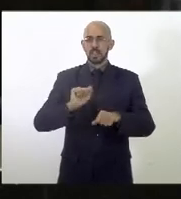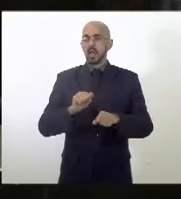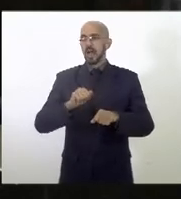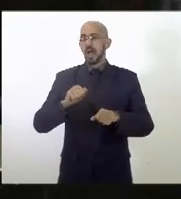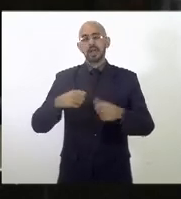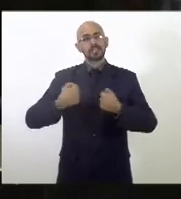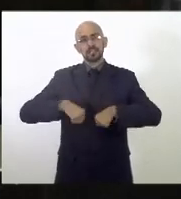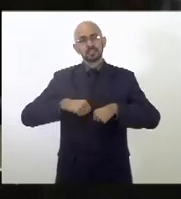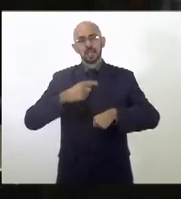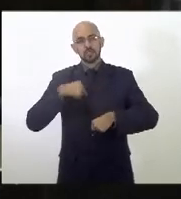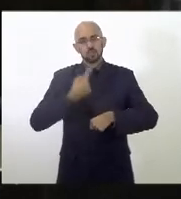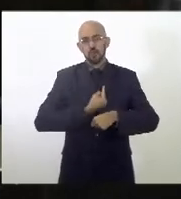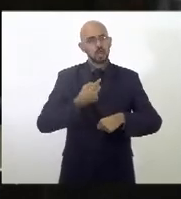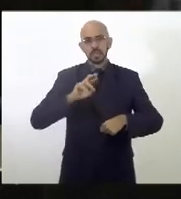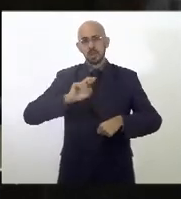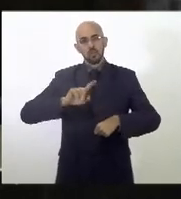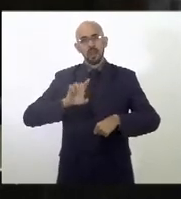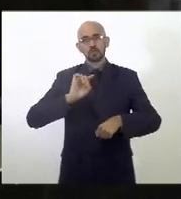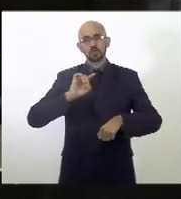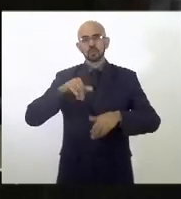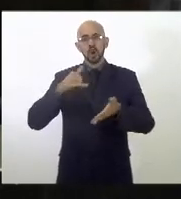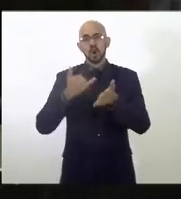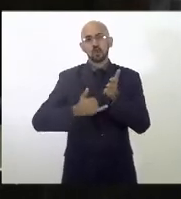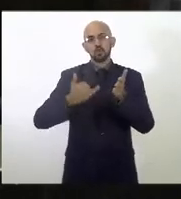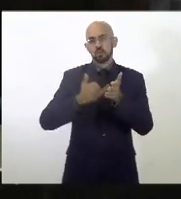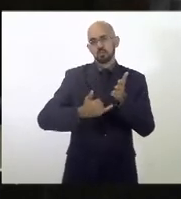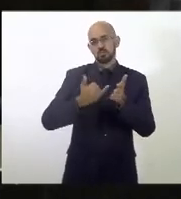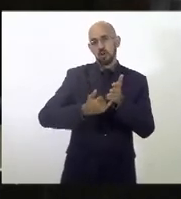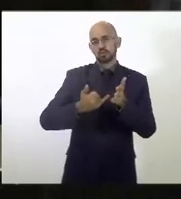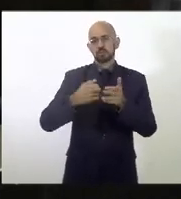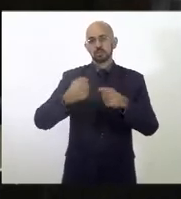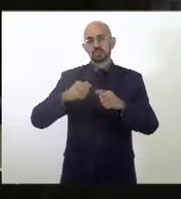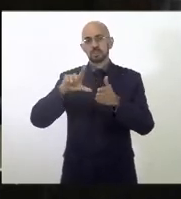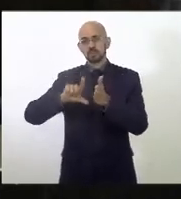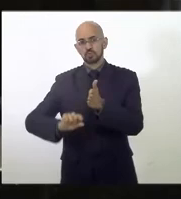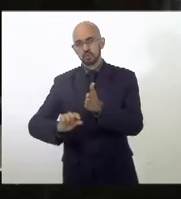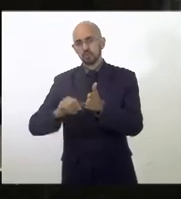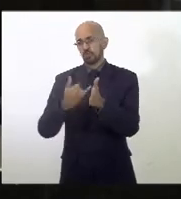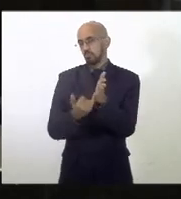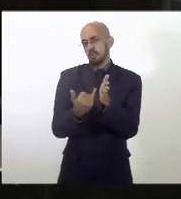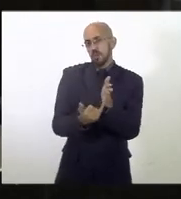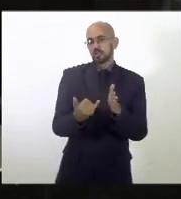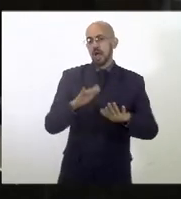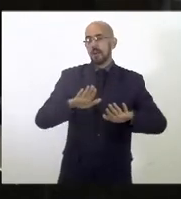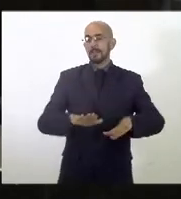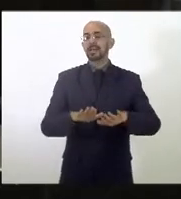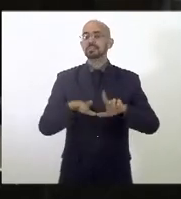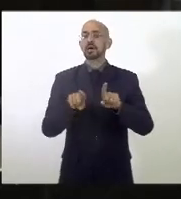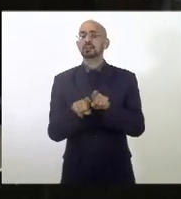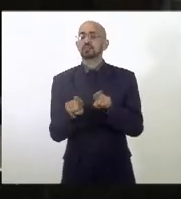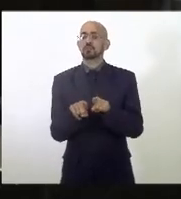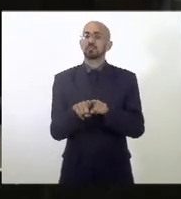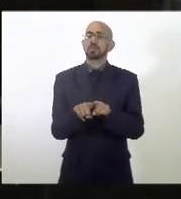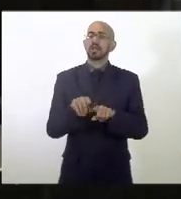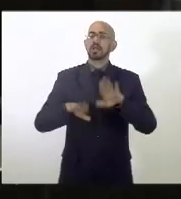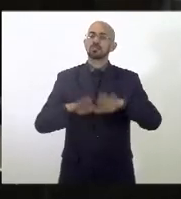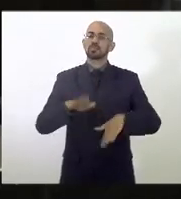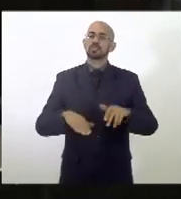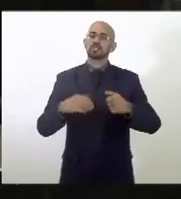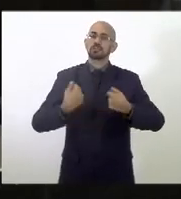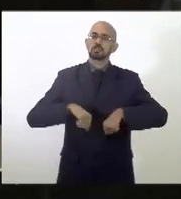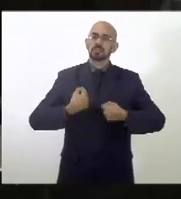que o empresário vem conversar, sempre se pensa muito em redução de impostos. Não, é a parte também, às vezes,